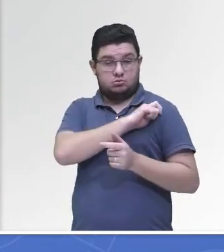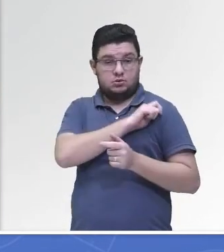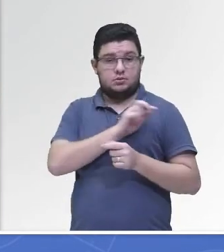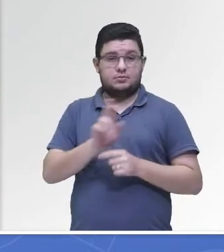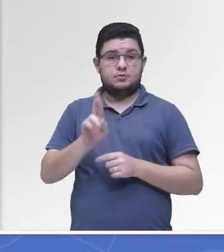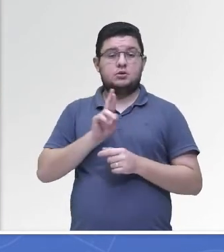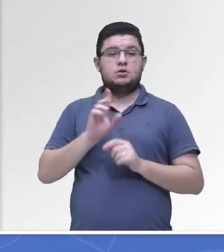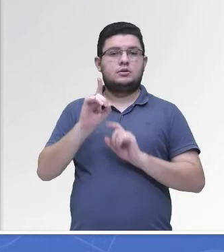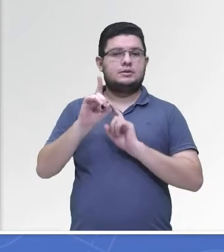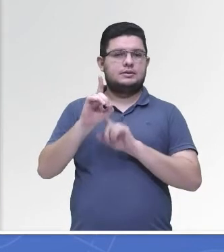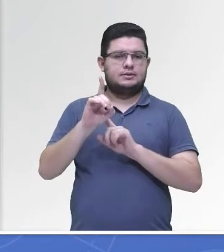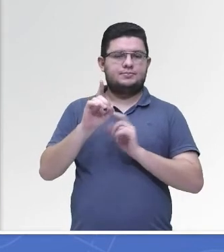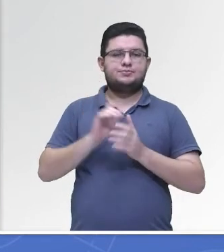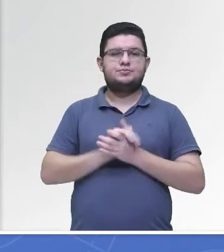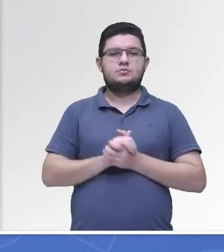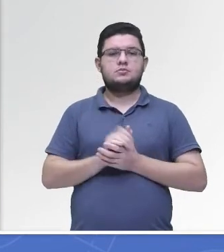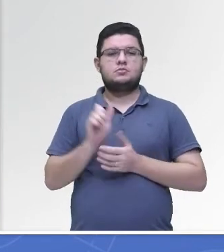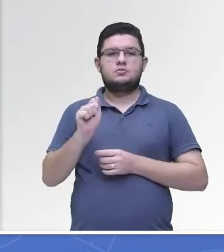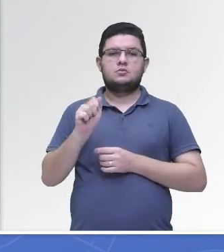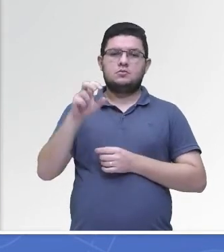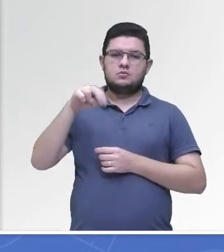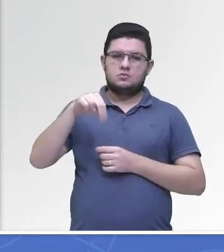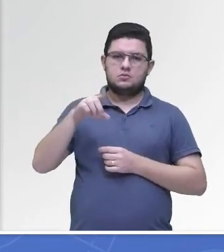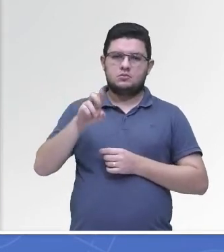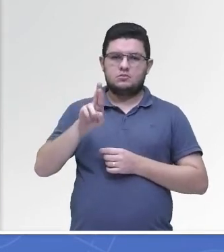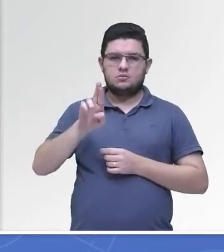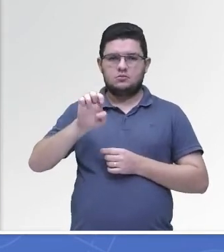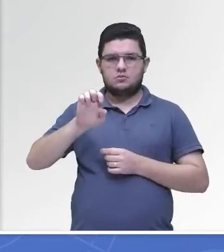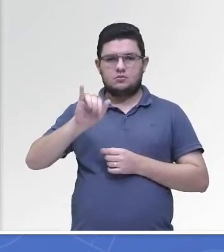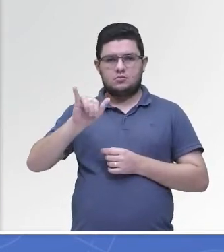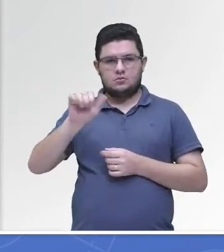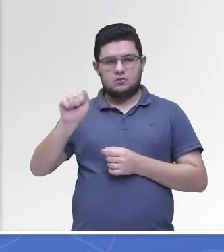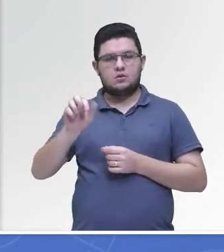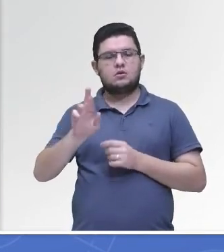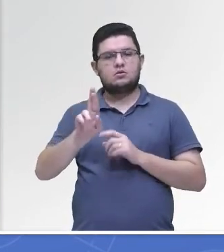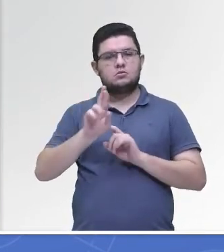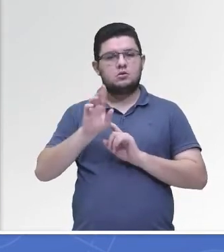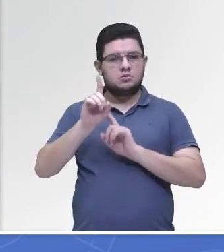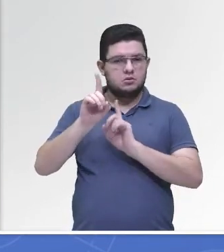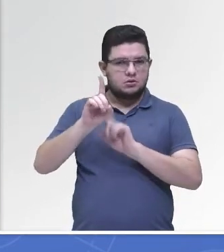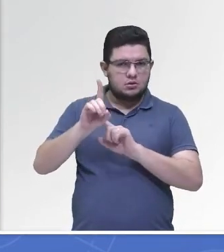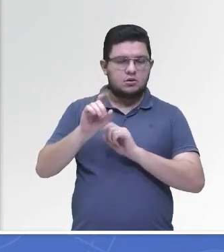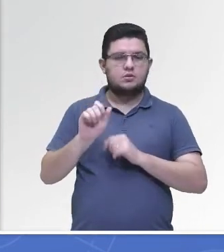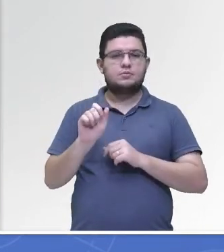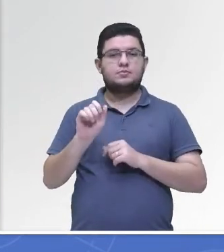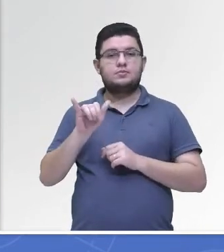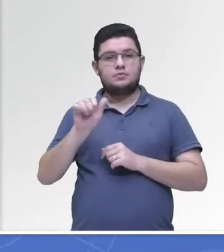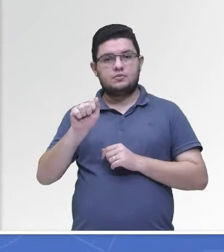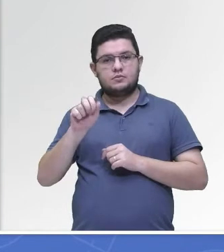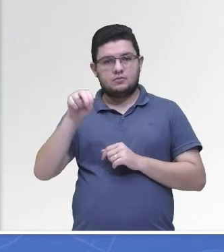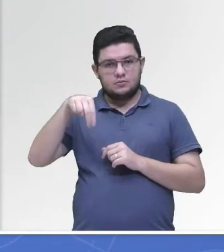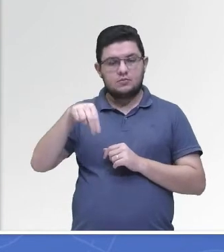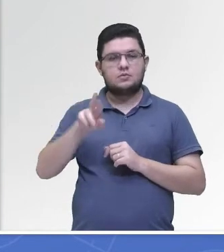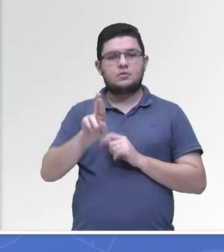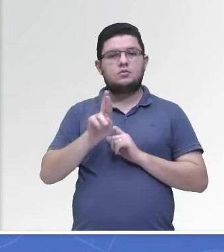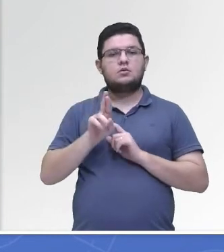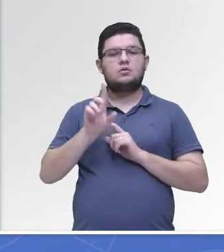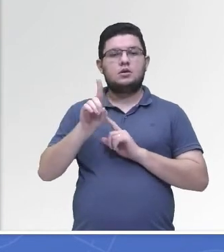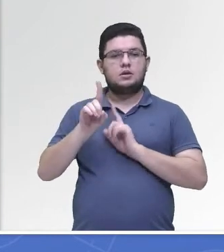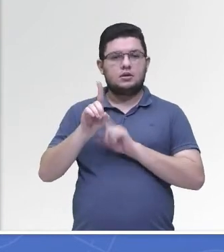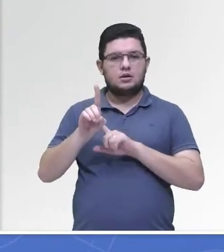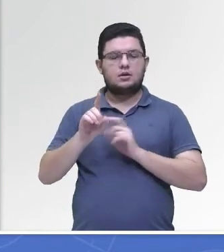Andréia, letra D. Tainara, Ian, Tássio,